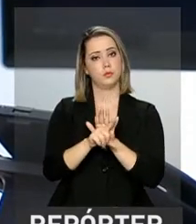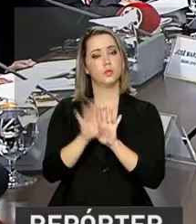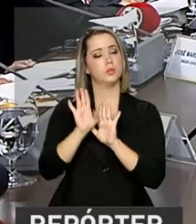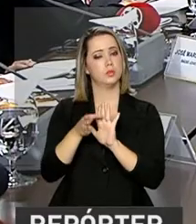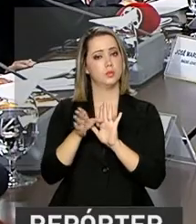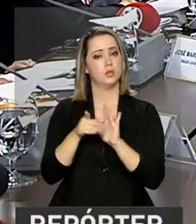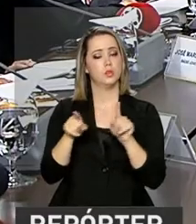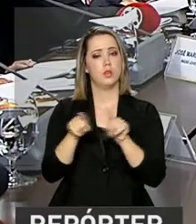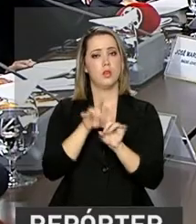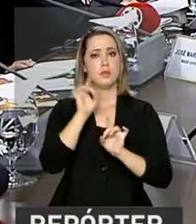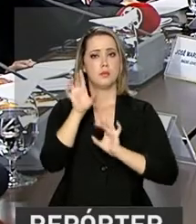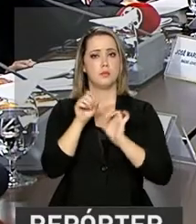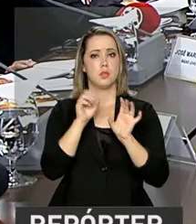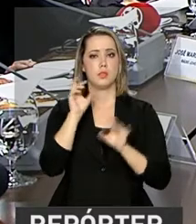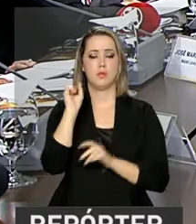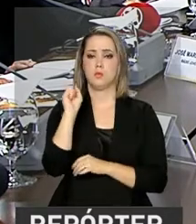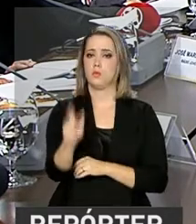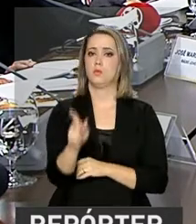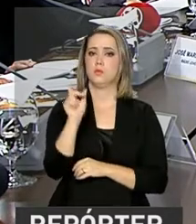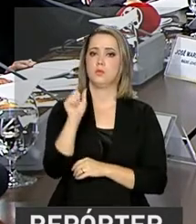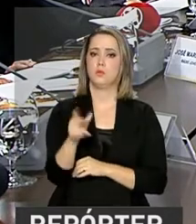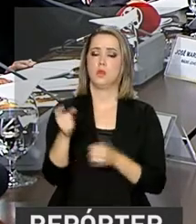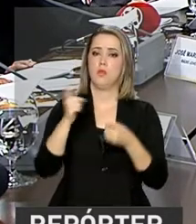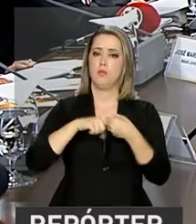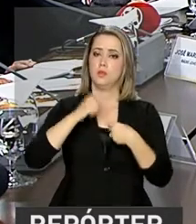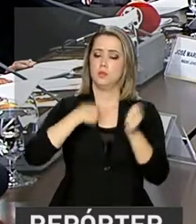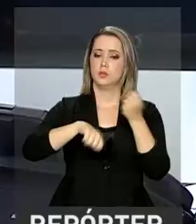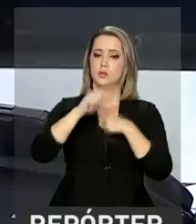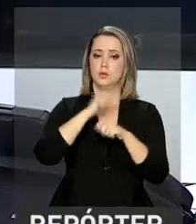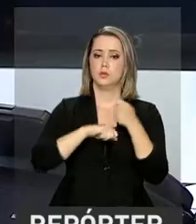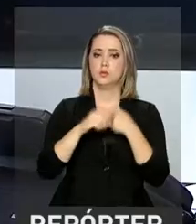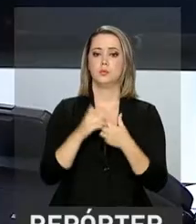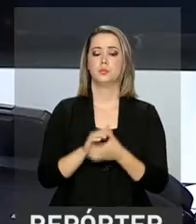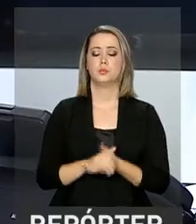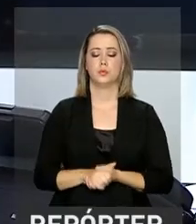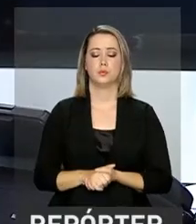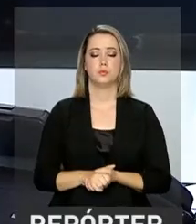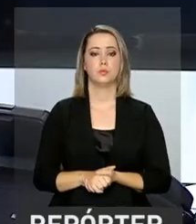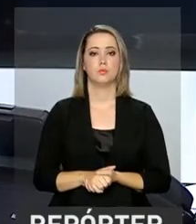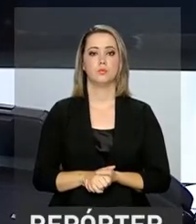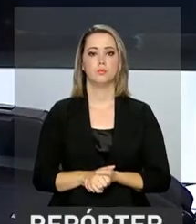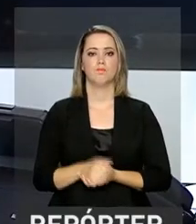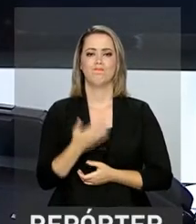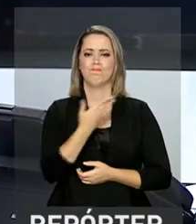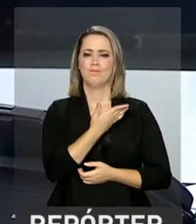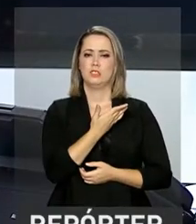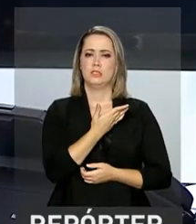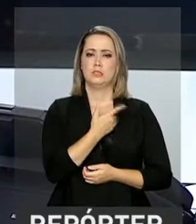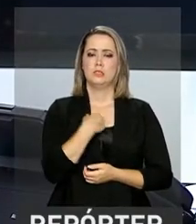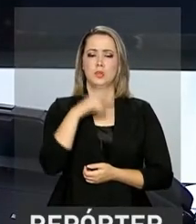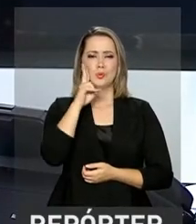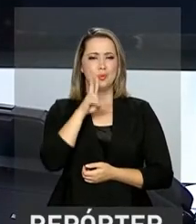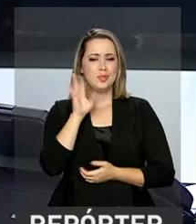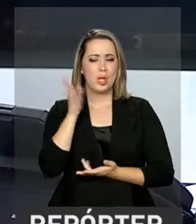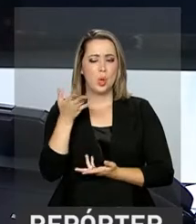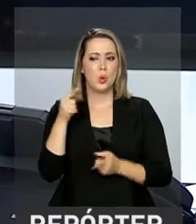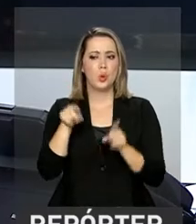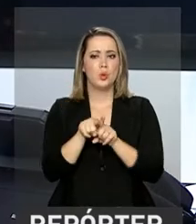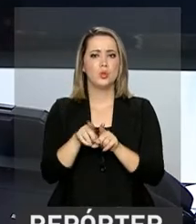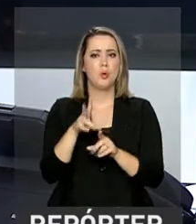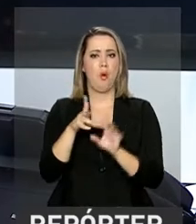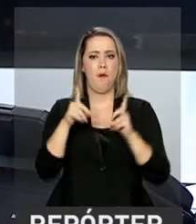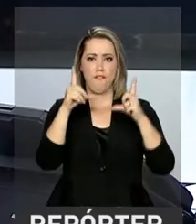governo especialmente a da previdência a recuperação da economia das coisas mais doloridas que eu já vi nos últimos tempos foi uma